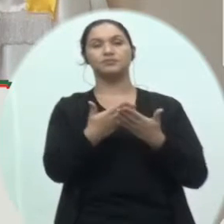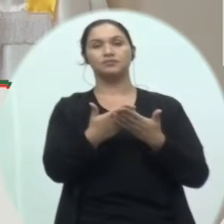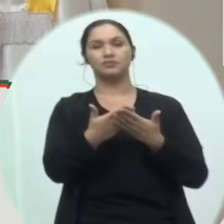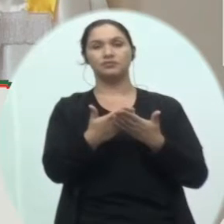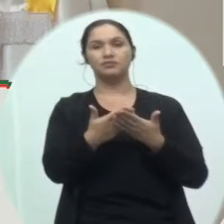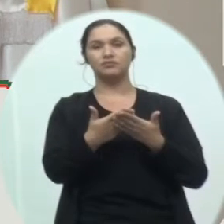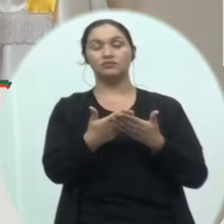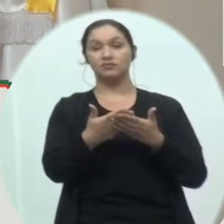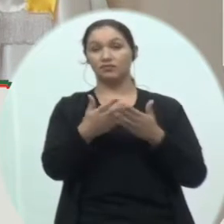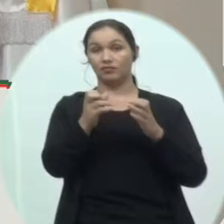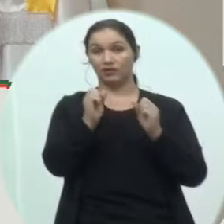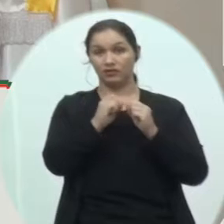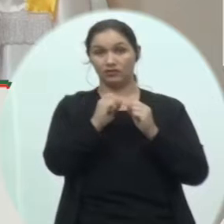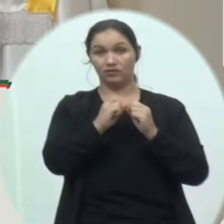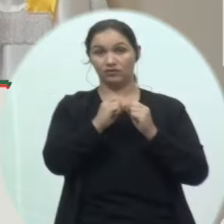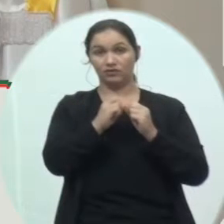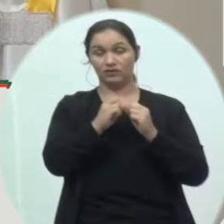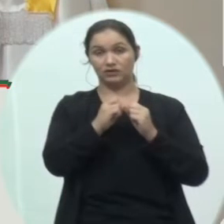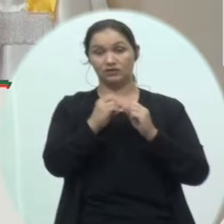para o Paulo César Bittencourt,